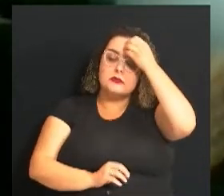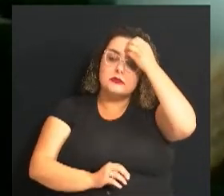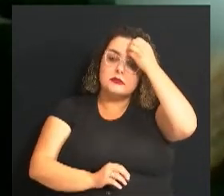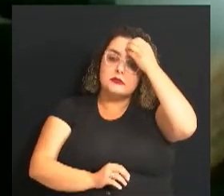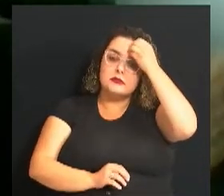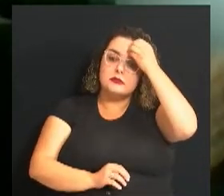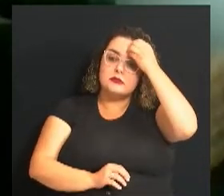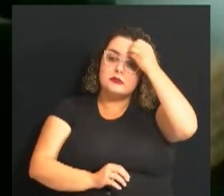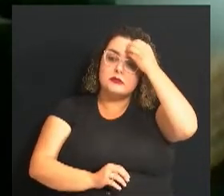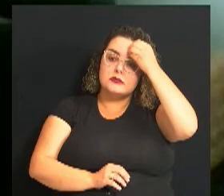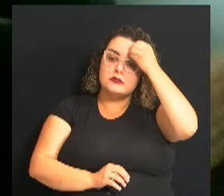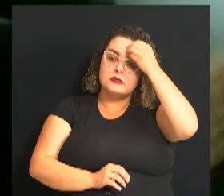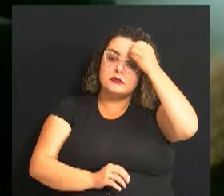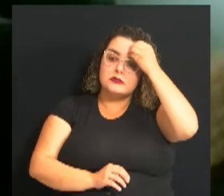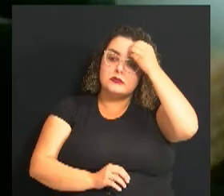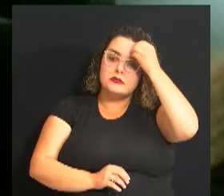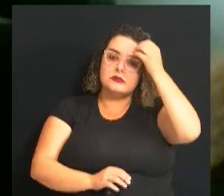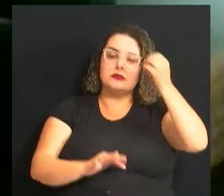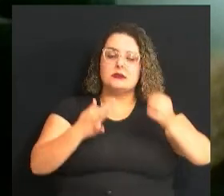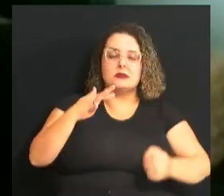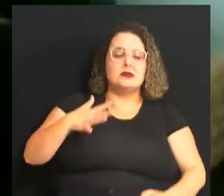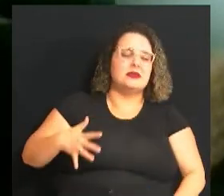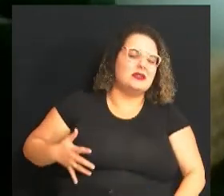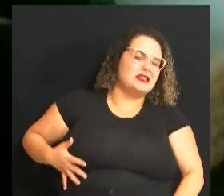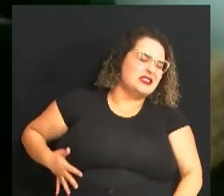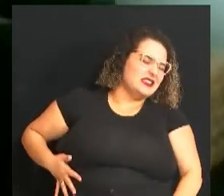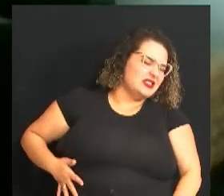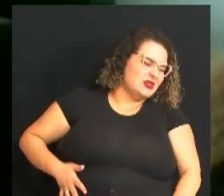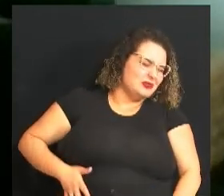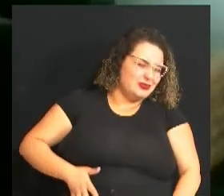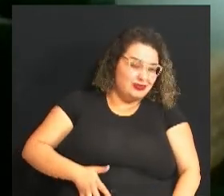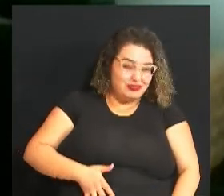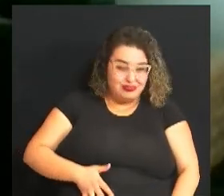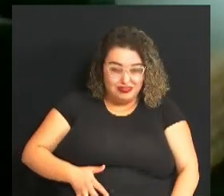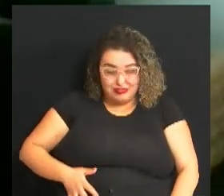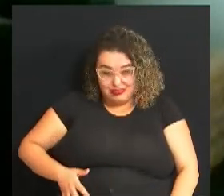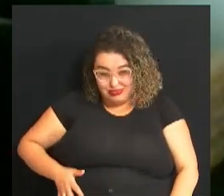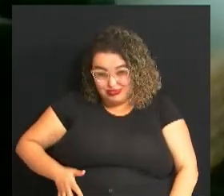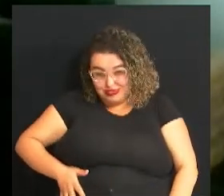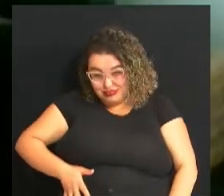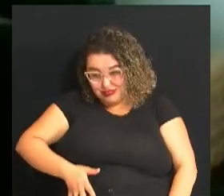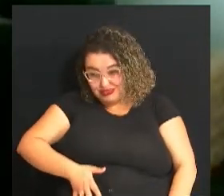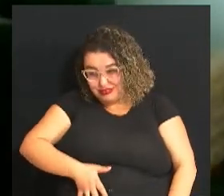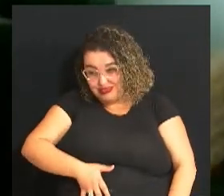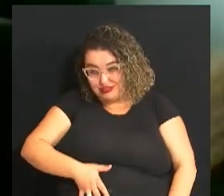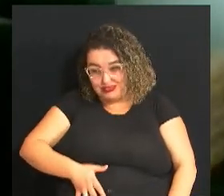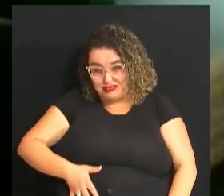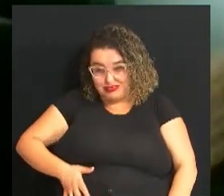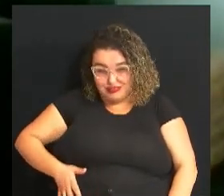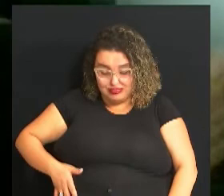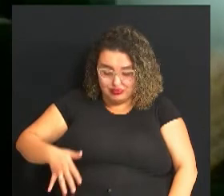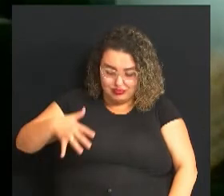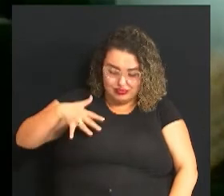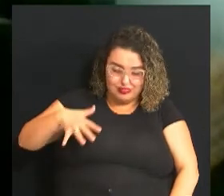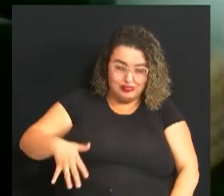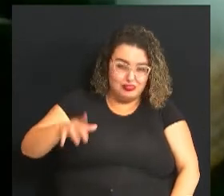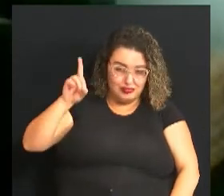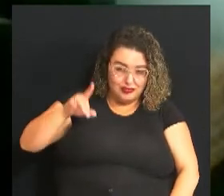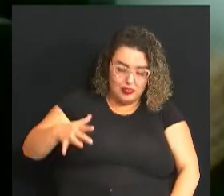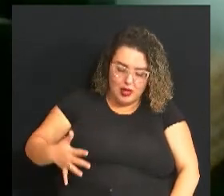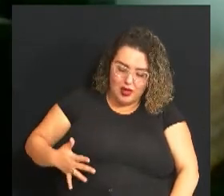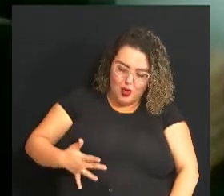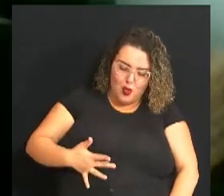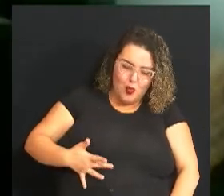As dores no fígado, na região do fígado, que é na parte da barriga, do lado direito, mais alto,